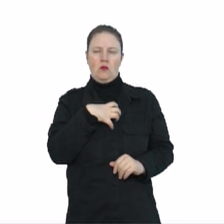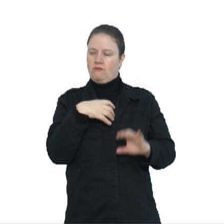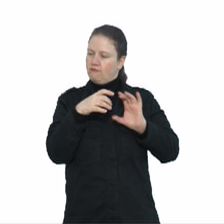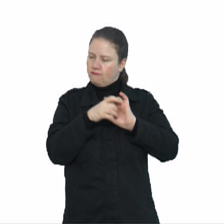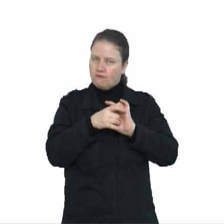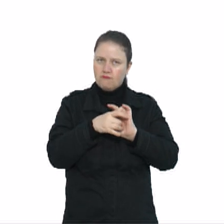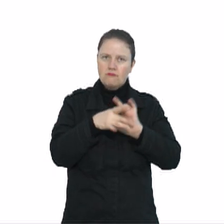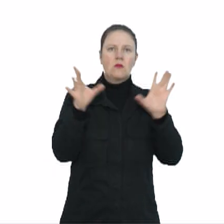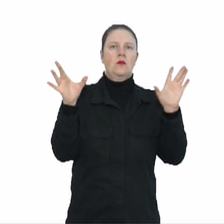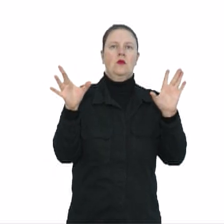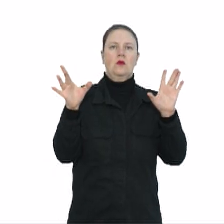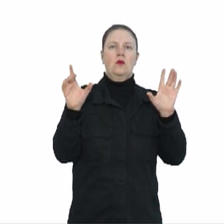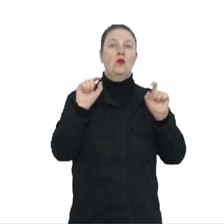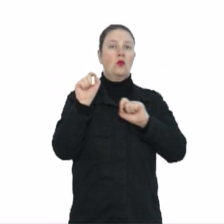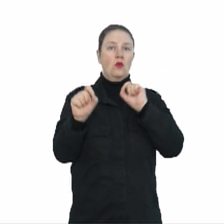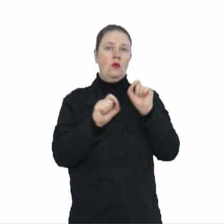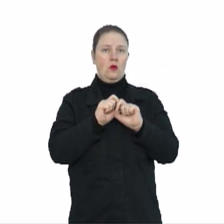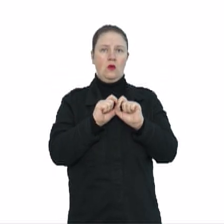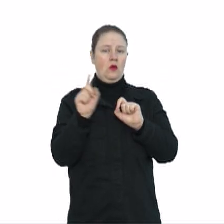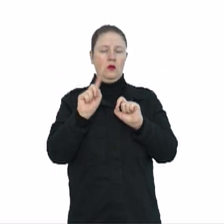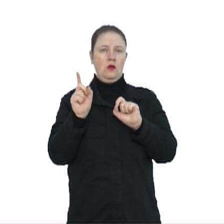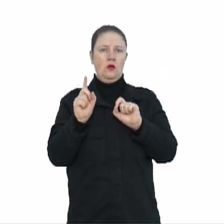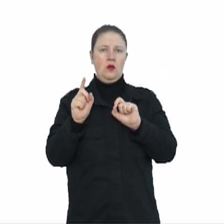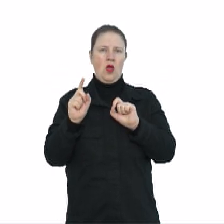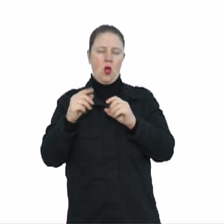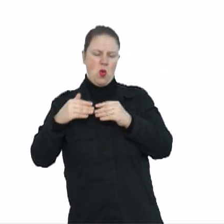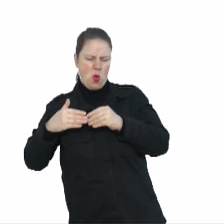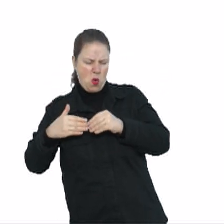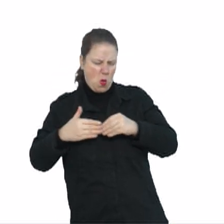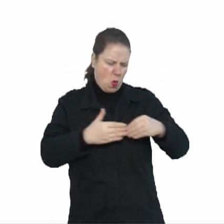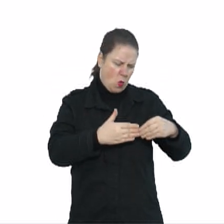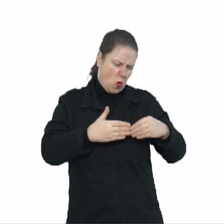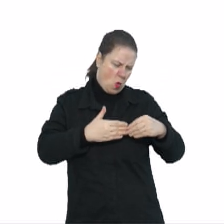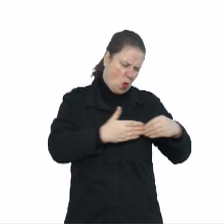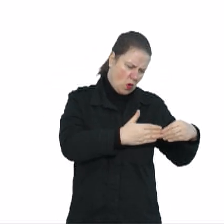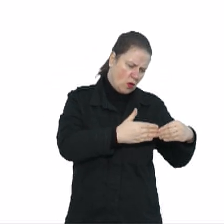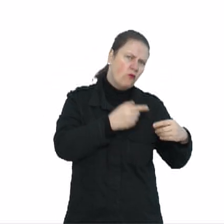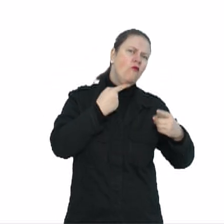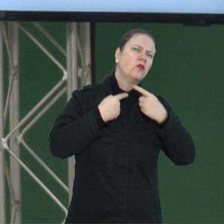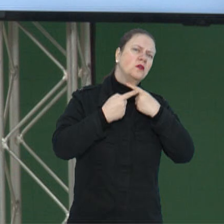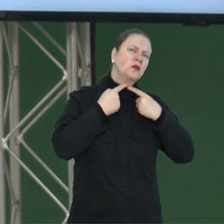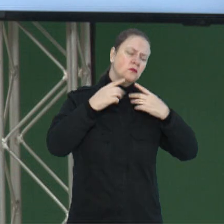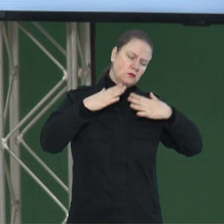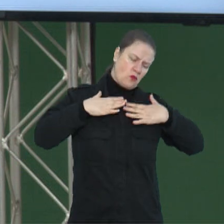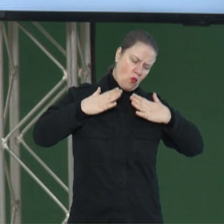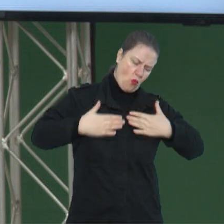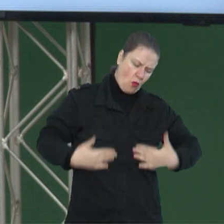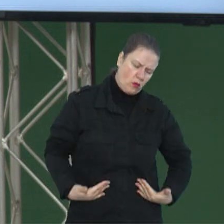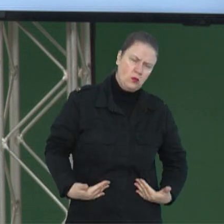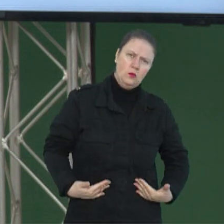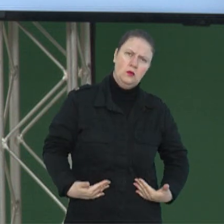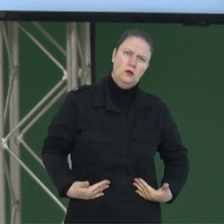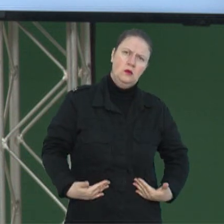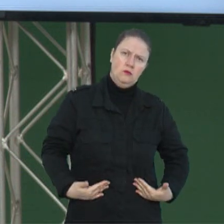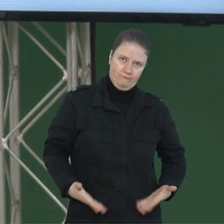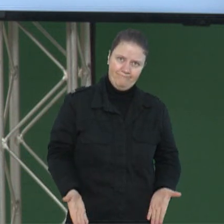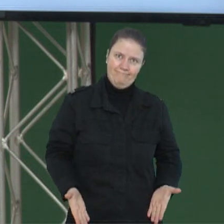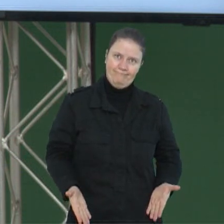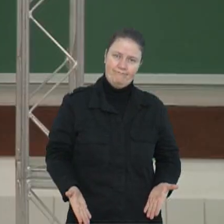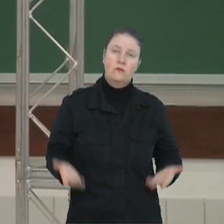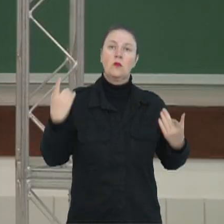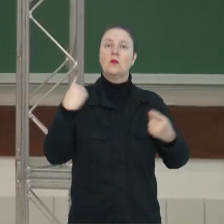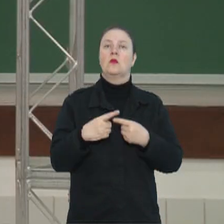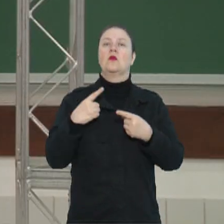portanto, implica em não se deixar levar para os desejos do corpo. Ou, né, ou pelos desejos do corpo, tá? Por